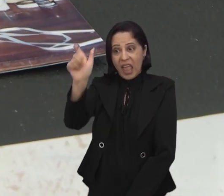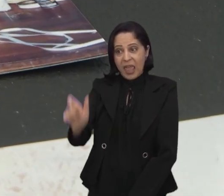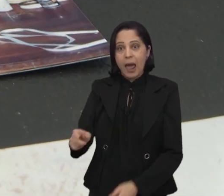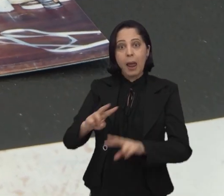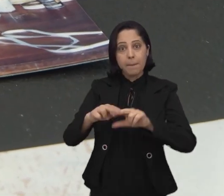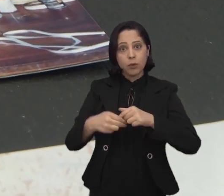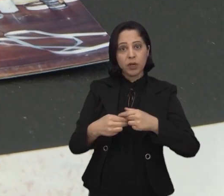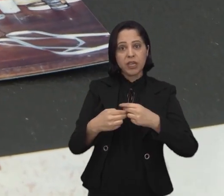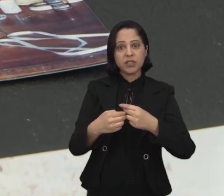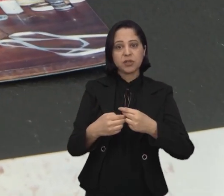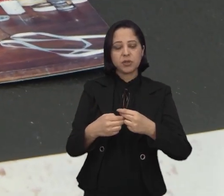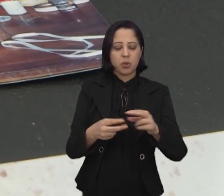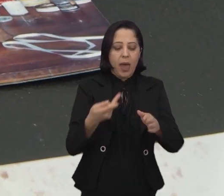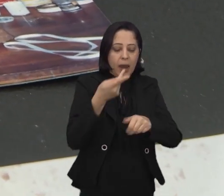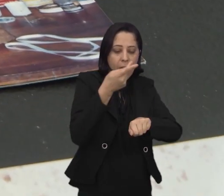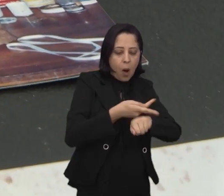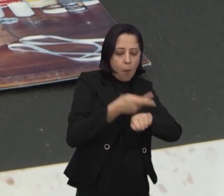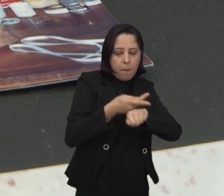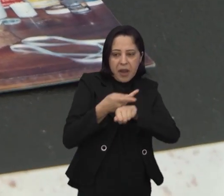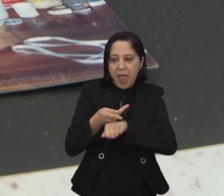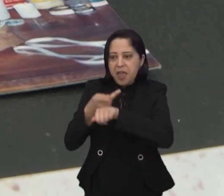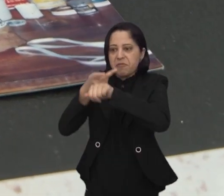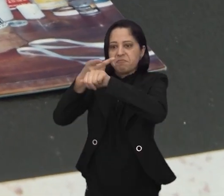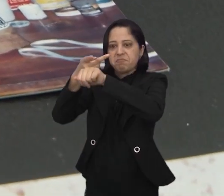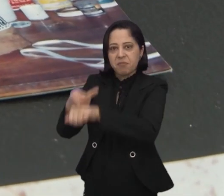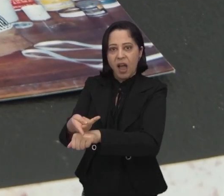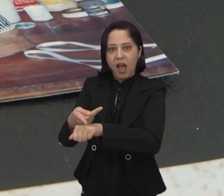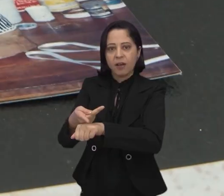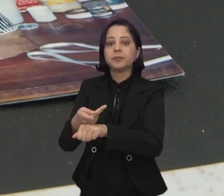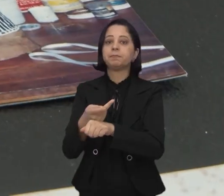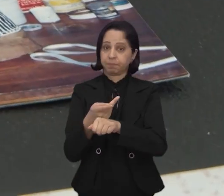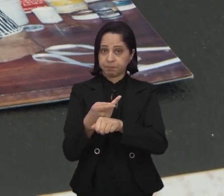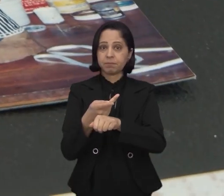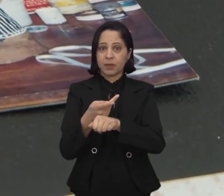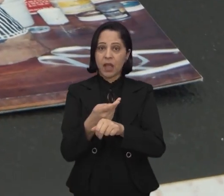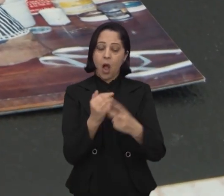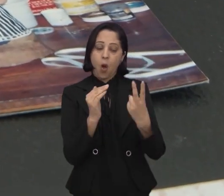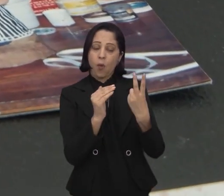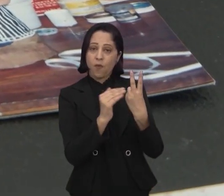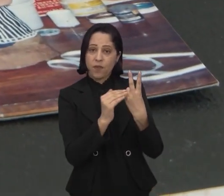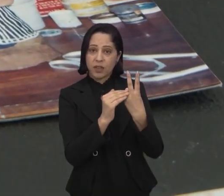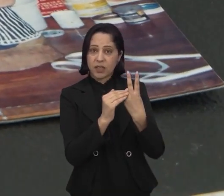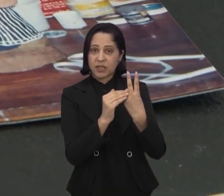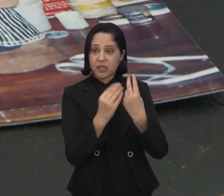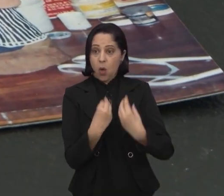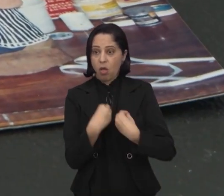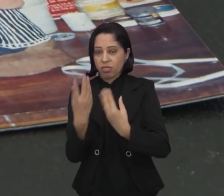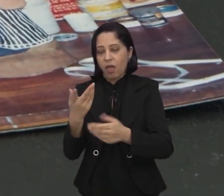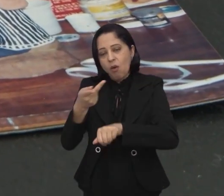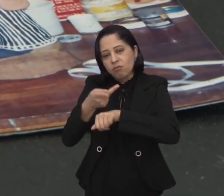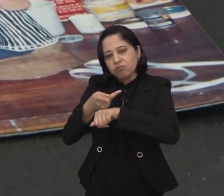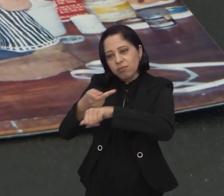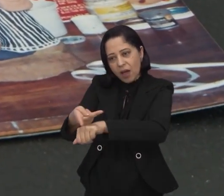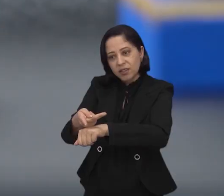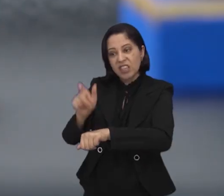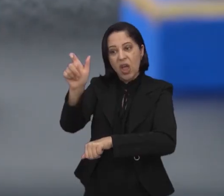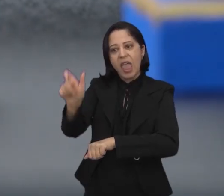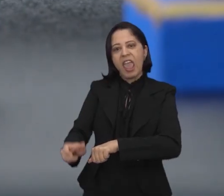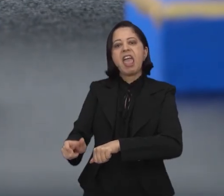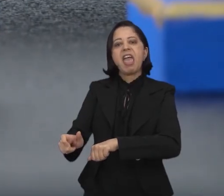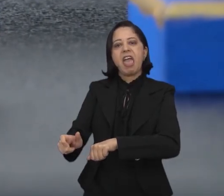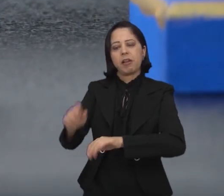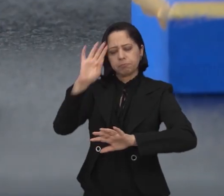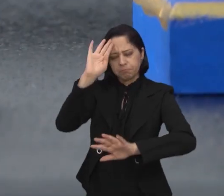o título de Mestre da Cultura Viva, concedido pela Fundação Cultural Cassiano Ricardo, Mestre da